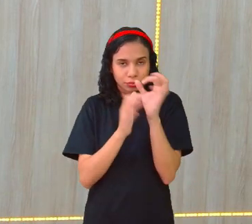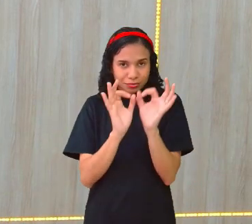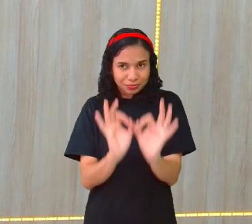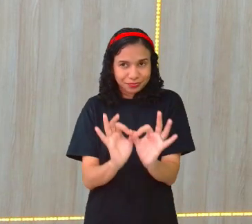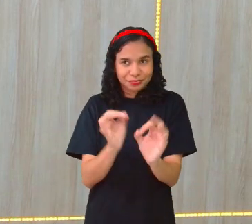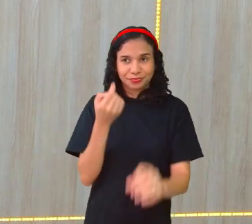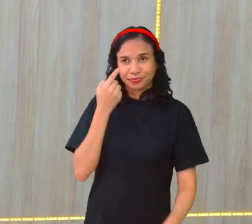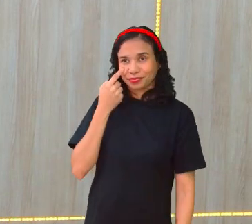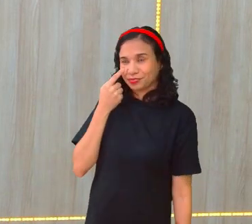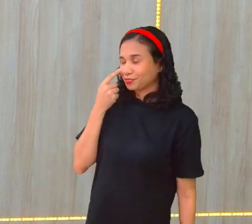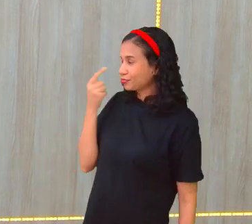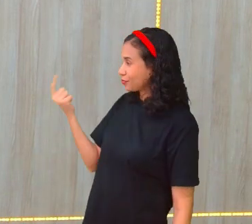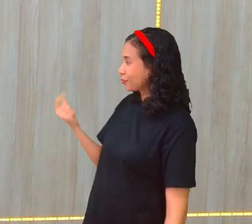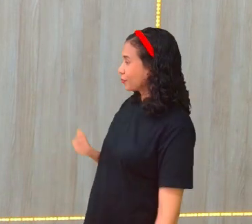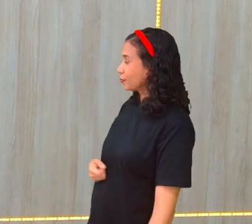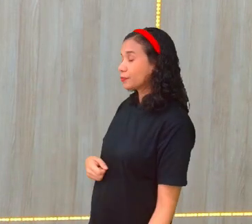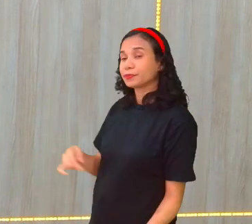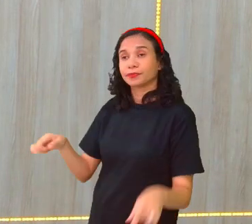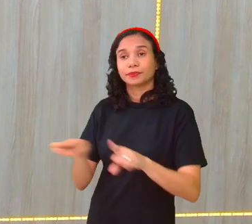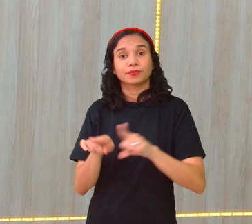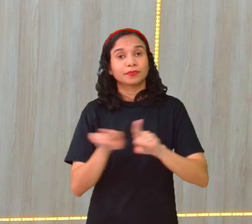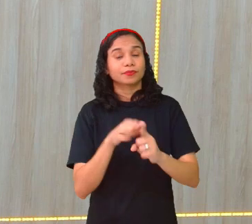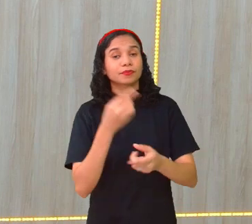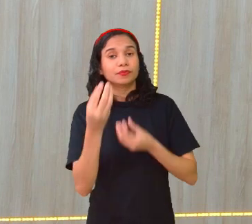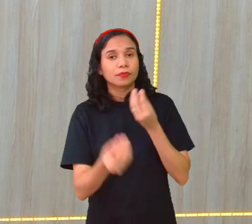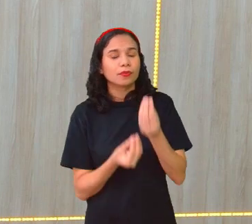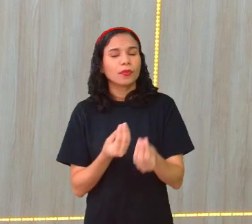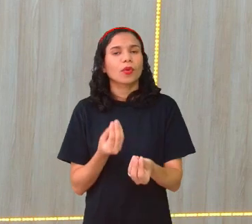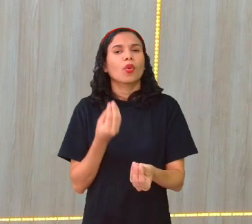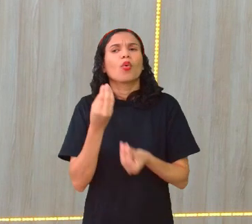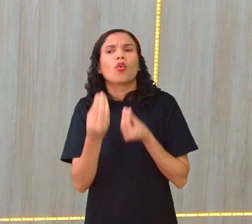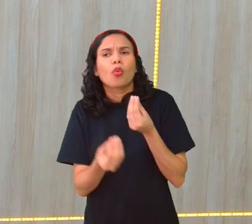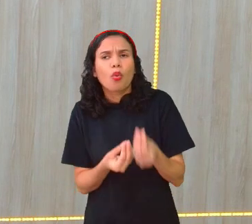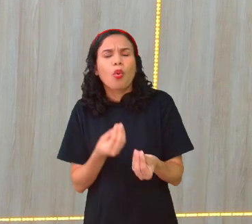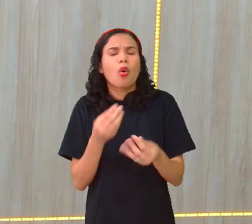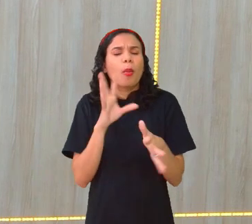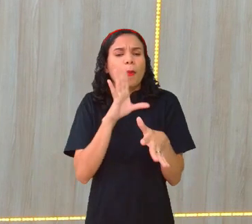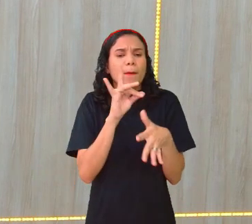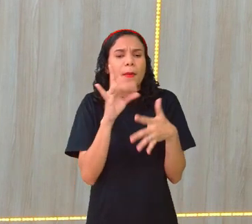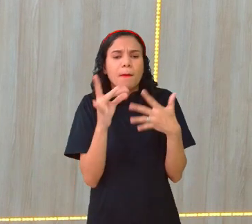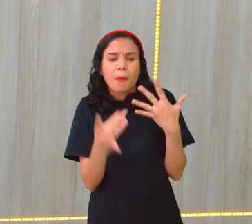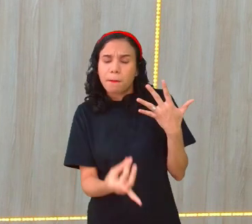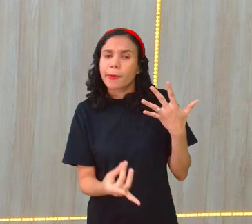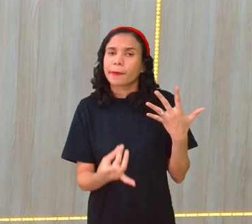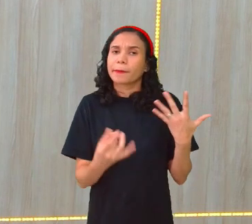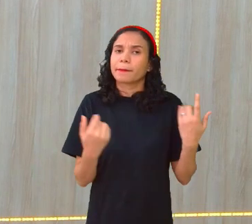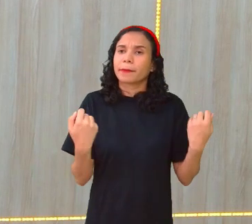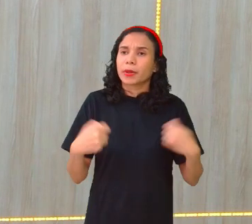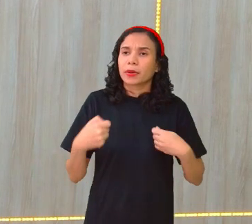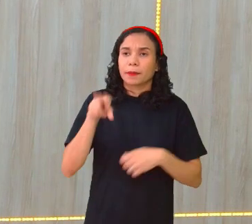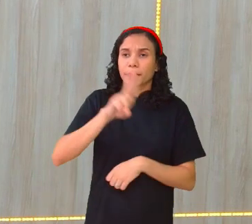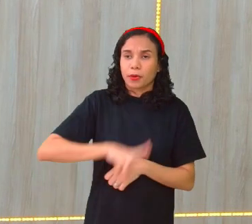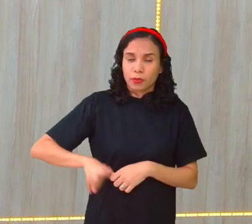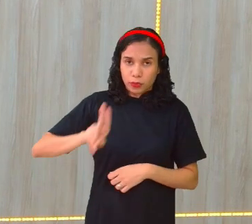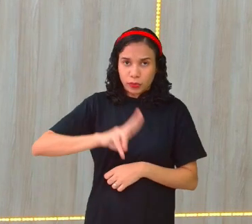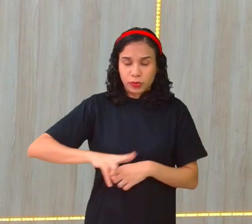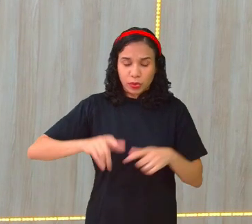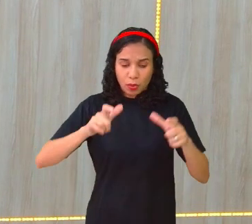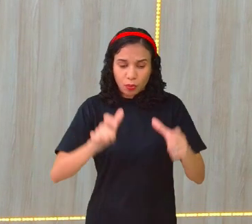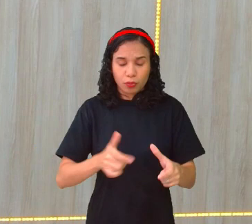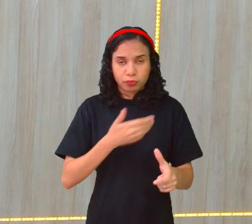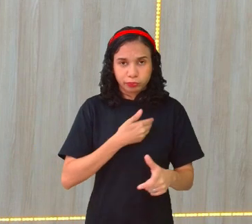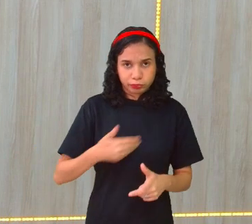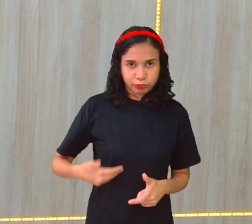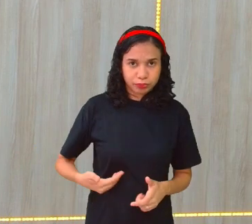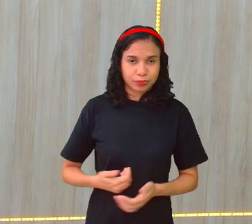E aqui eu trago como cuidado, né? Que cuidados nós devemos ter com o uso dos locais de